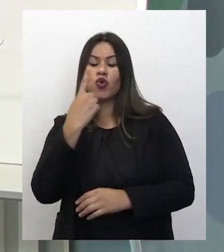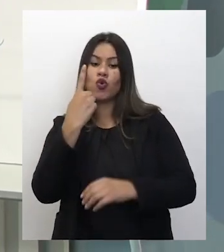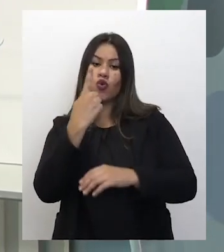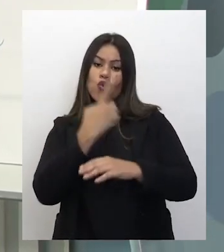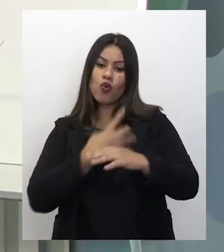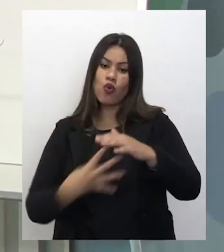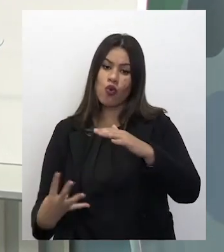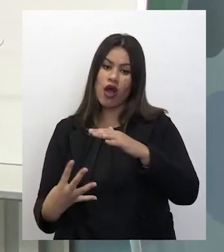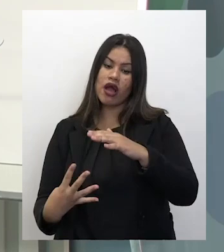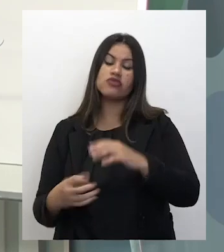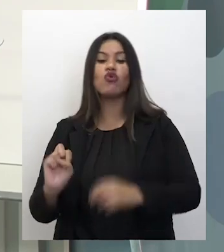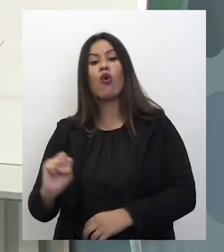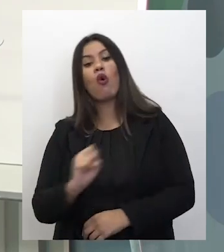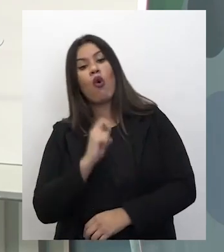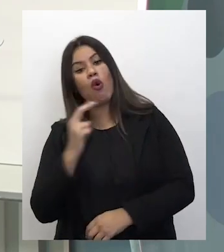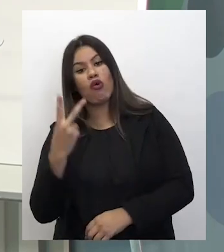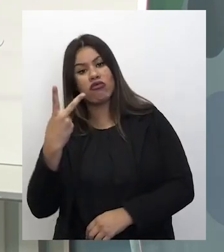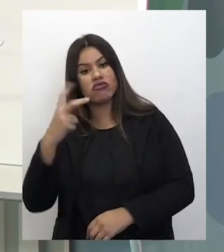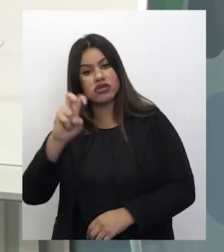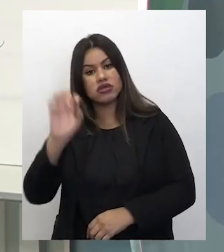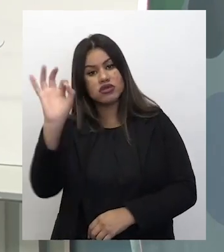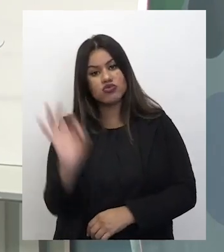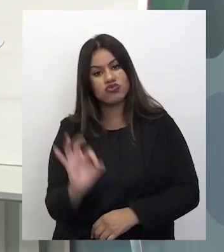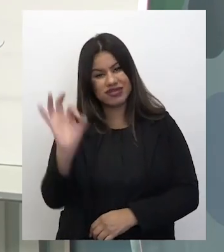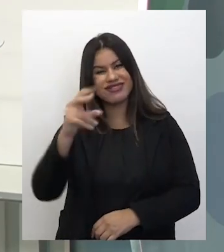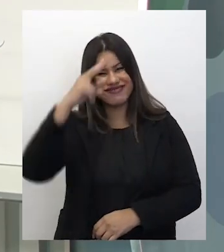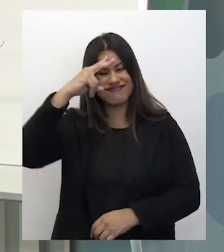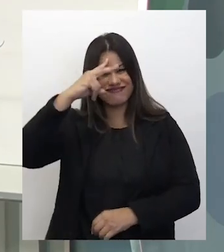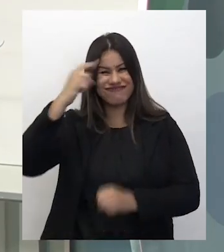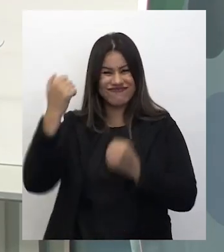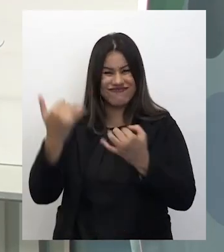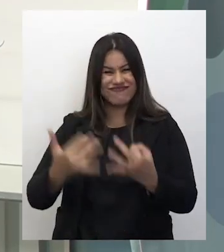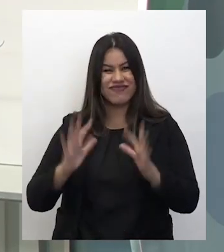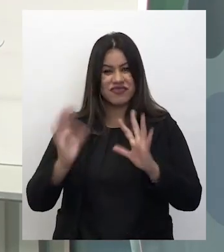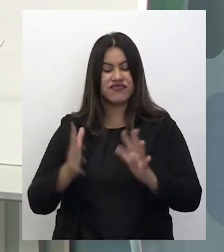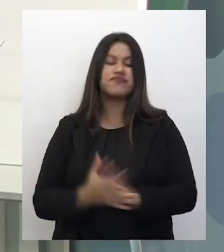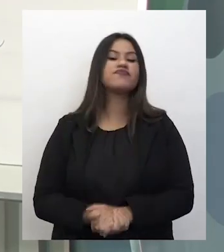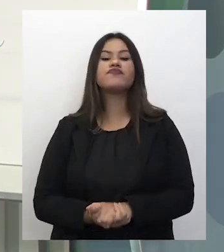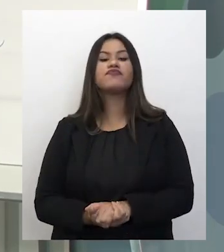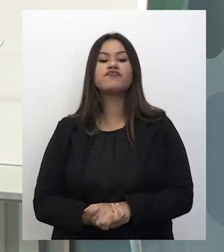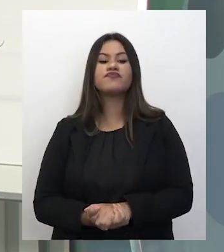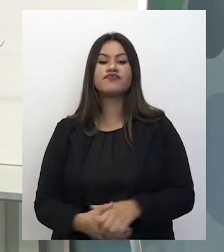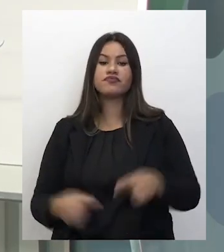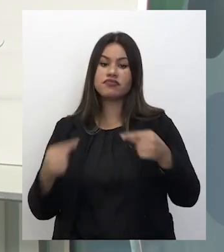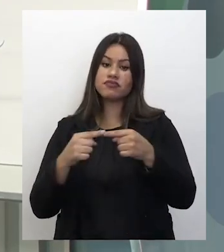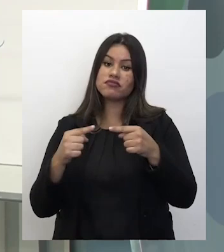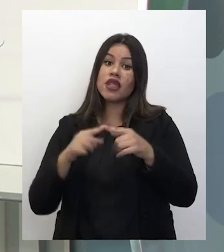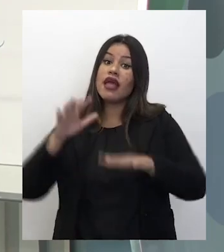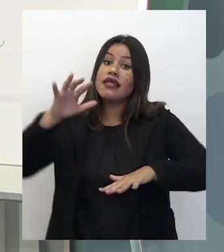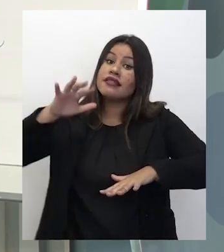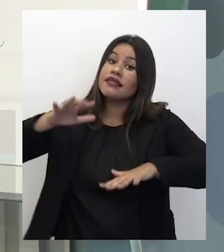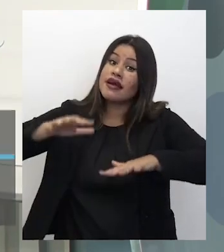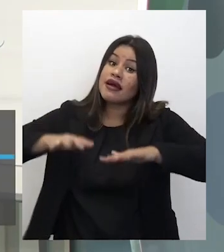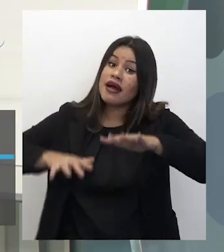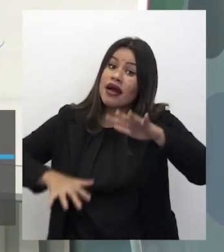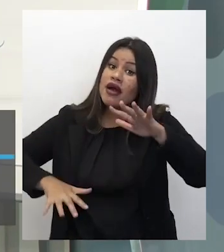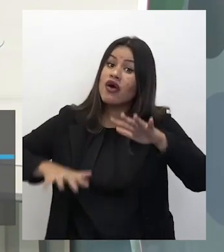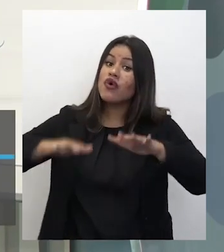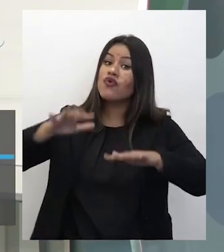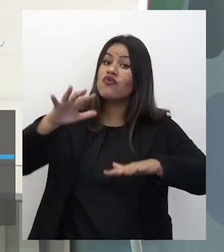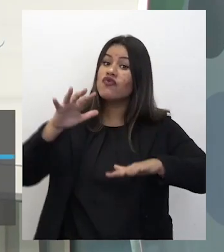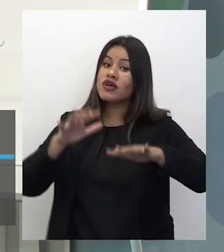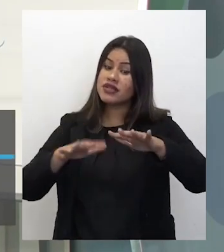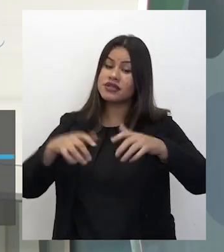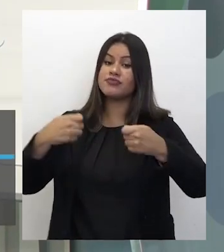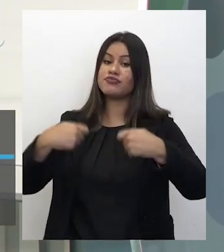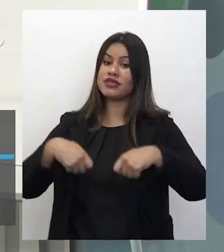de 25%, conforme a gente viu nas aulas anteriores. Tá bom? Então isso é uma probabilidade. Quer dizer então que eu tenho que fazer 4 filhos